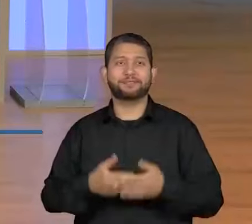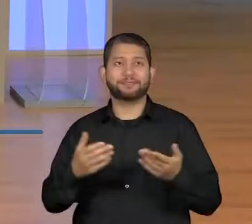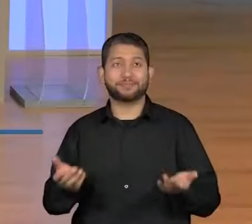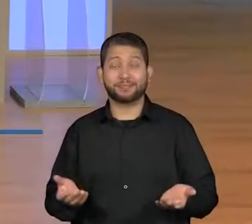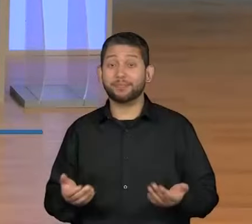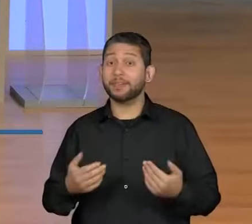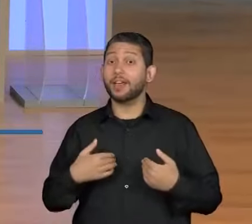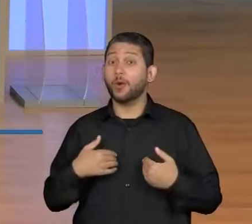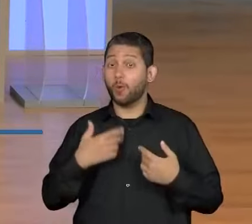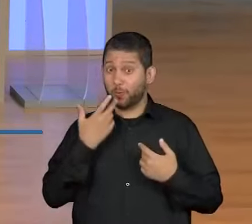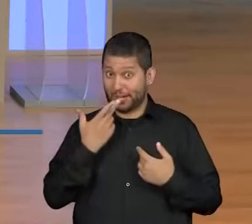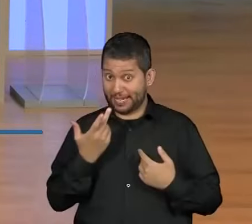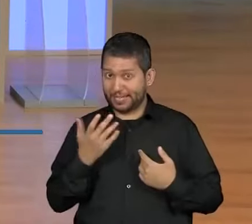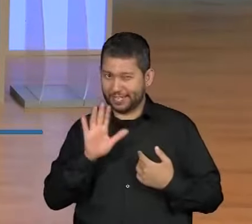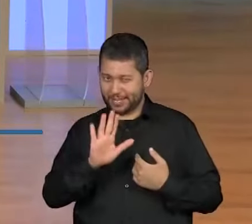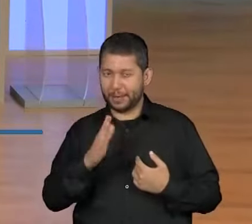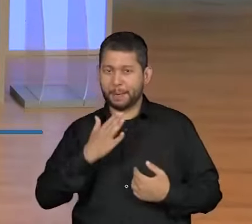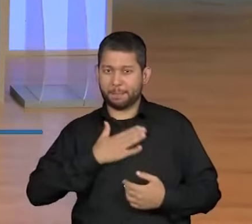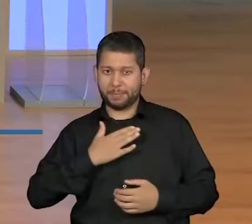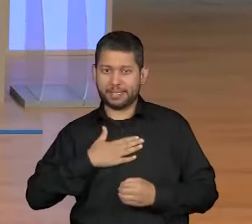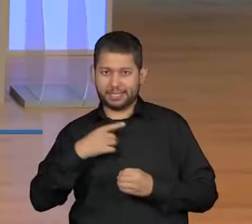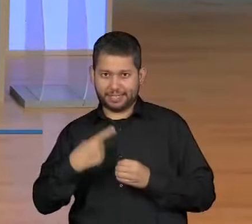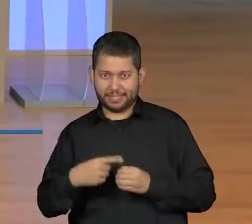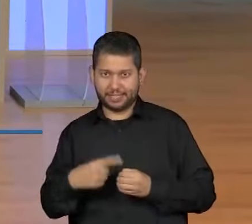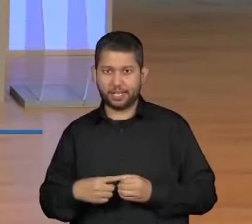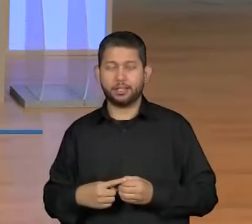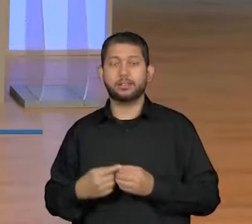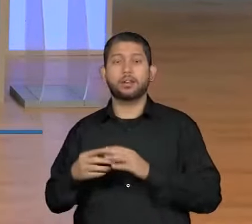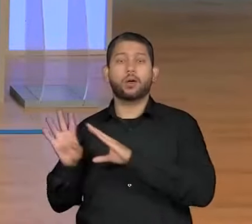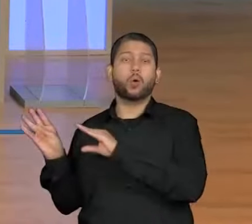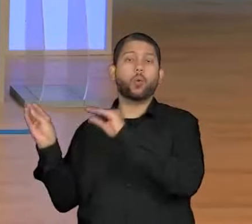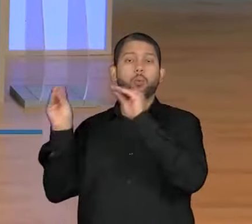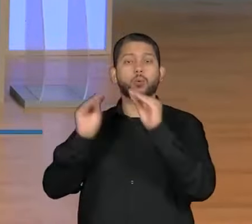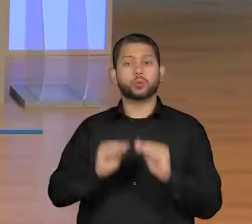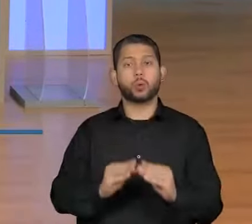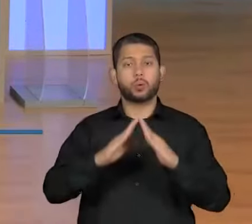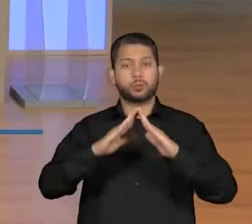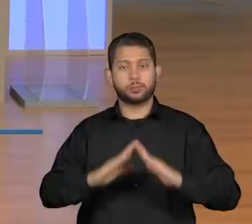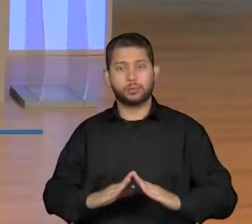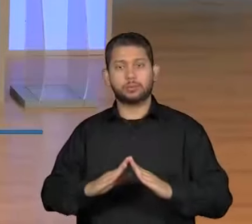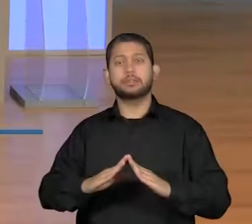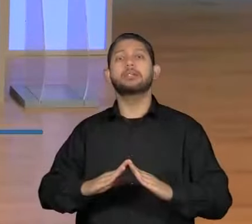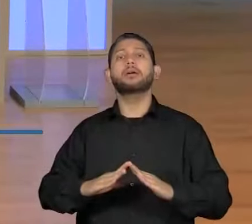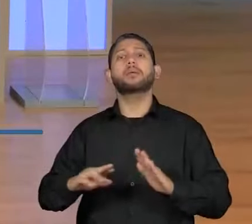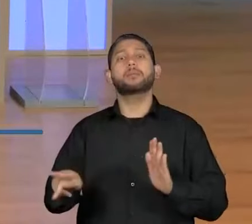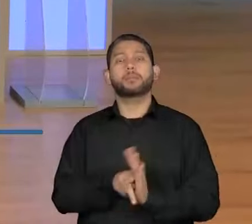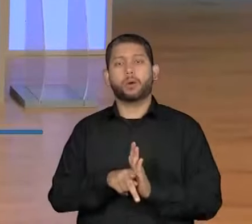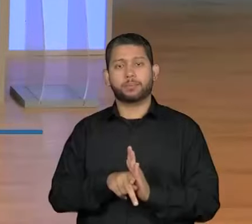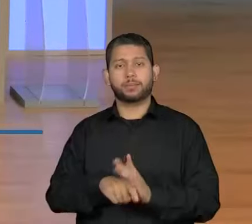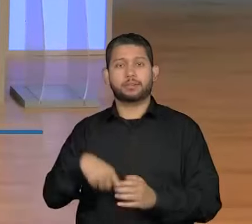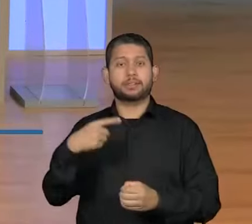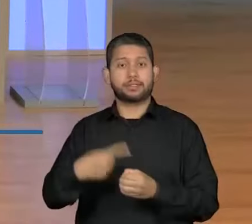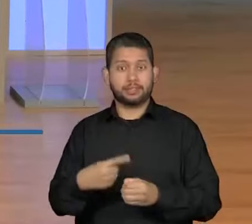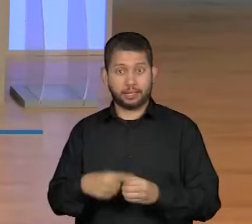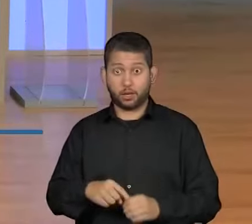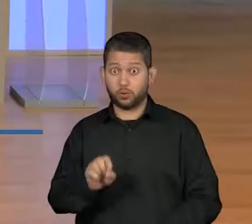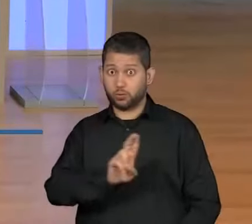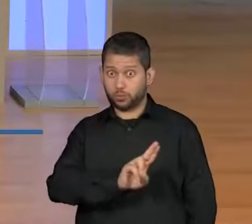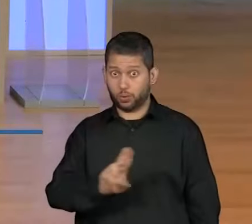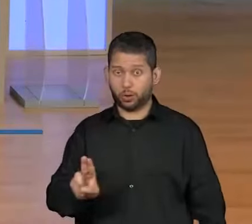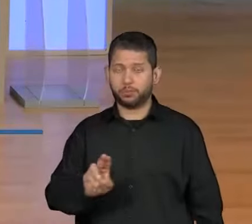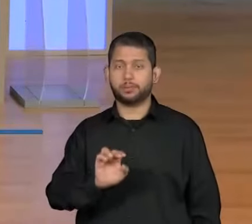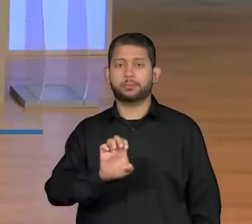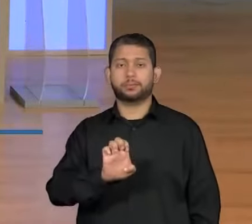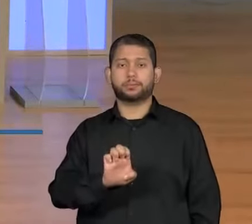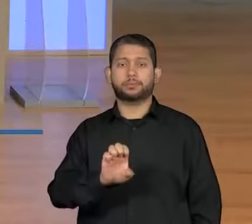um pouquinho sobre a minha cidade, não é? Já tem mais de 30 anos que eu resido em Embu-Guaçu. Devido ao trabalho, a gente vai e vem, mas enfim, minha cidade eu